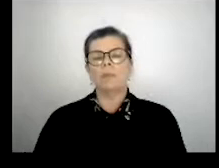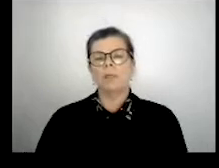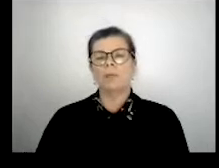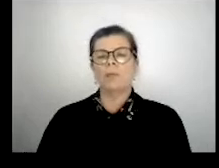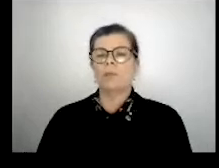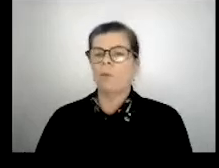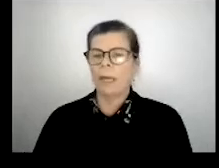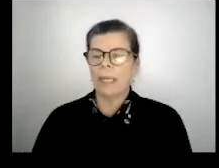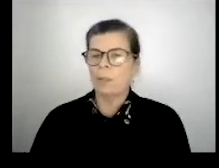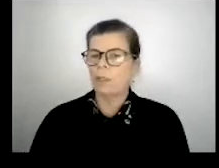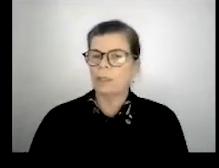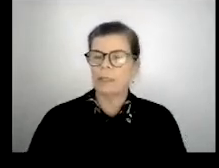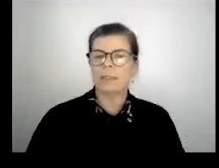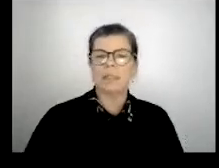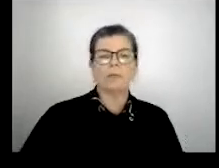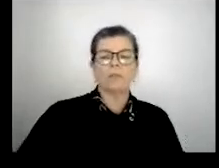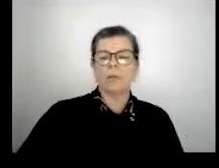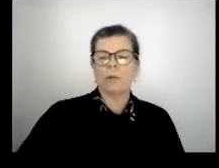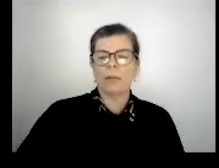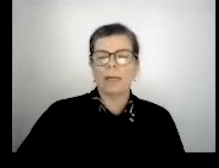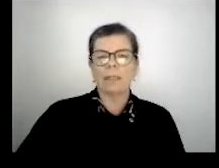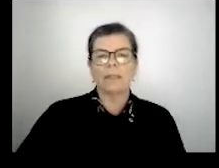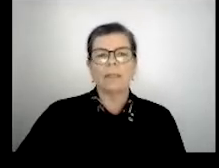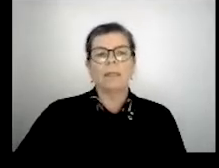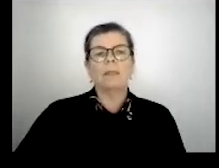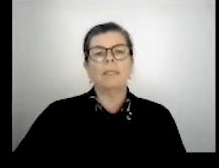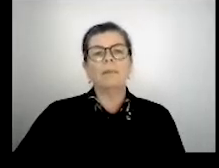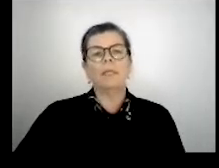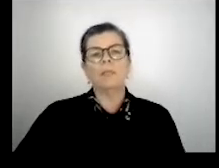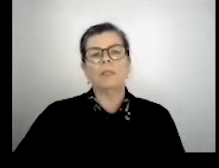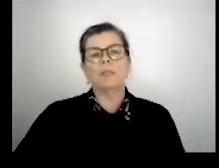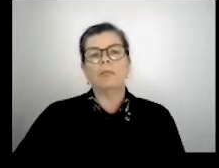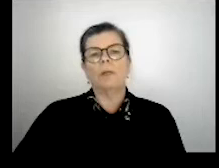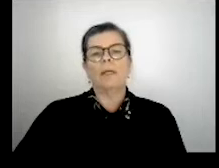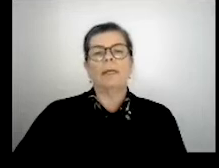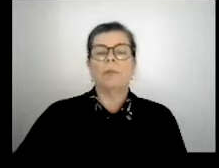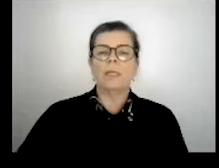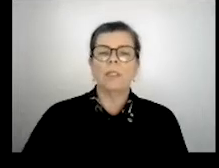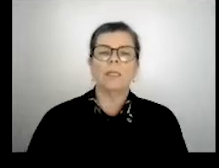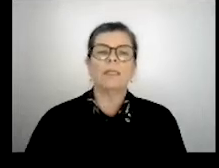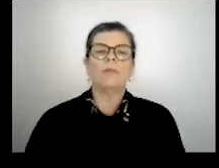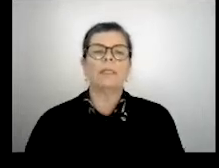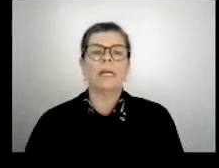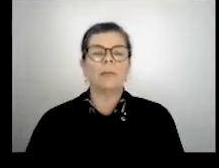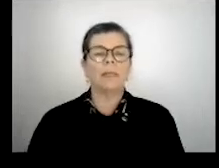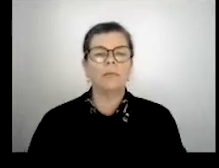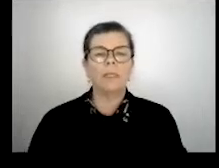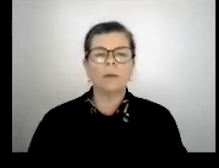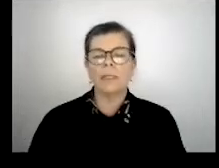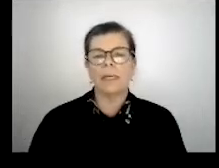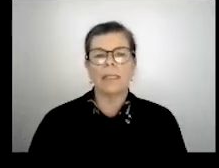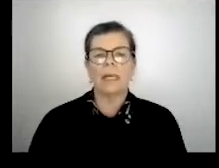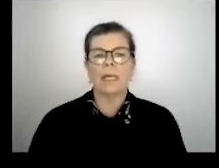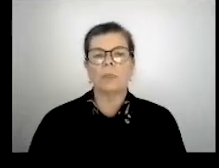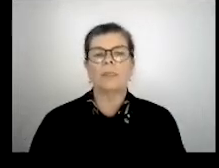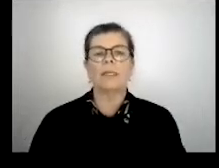nós temos simuladores online, que podem ser acessados da sua própria casa. Mas sempre que possível, é importante trazer o cenário para dentro da